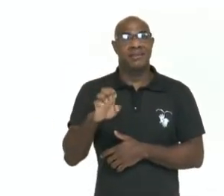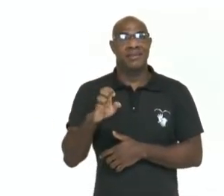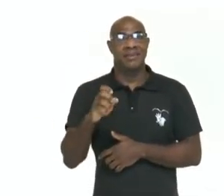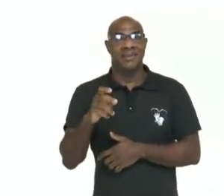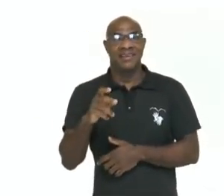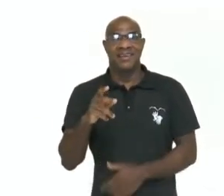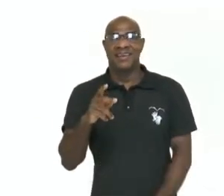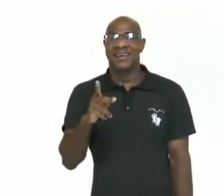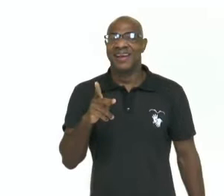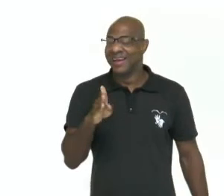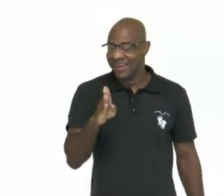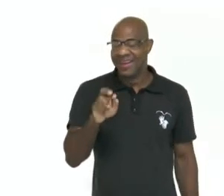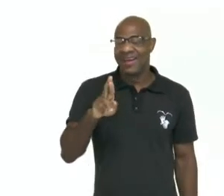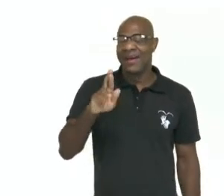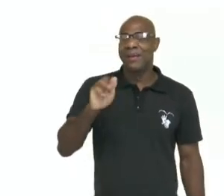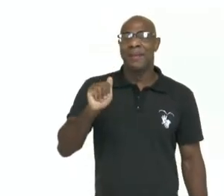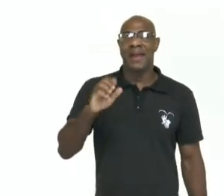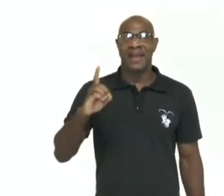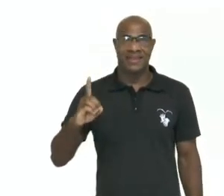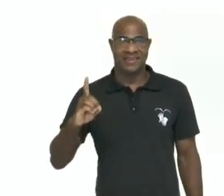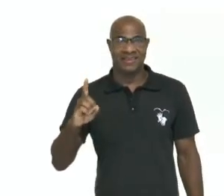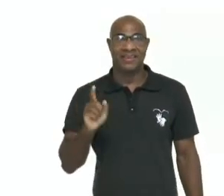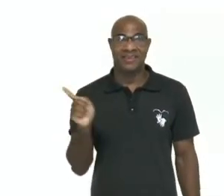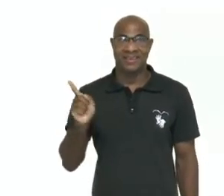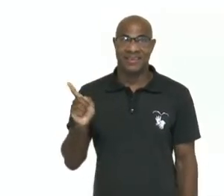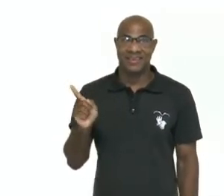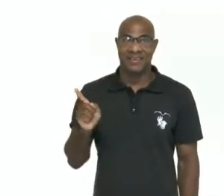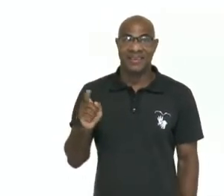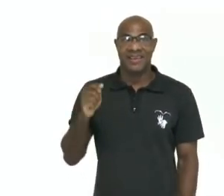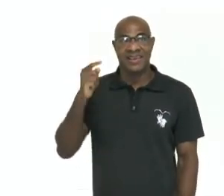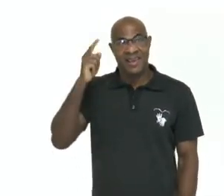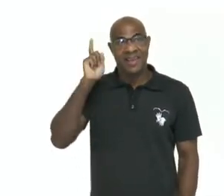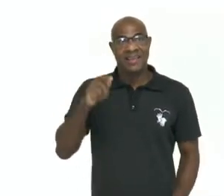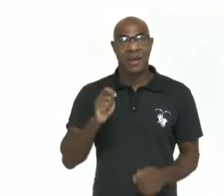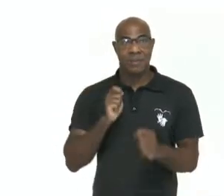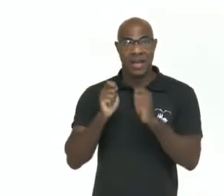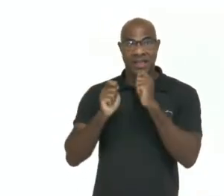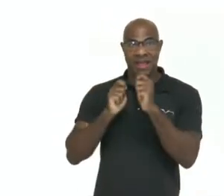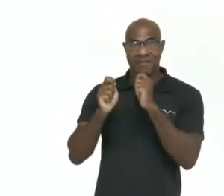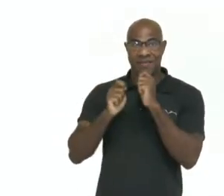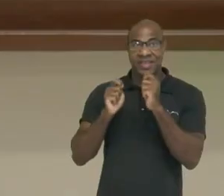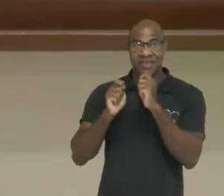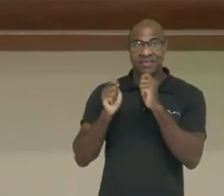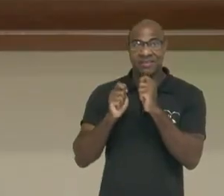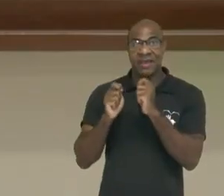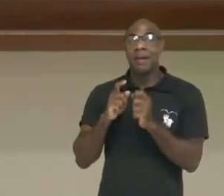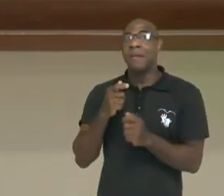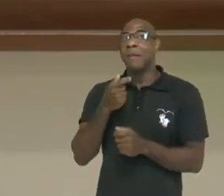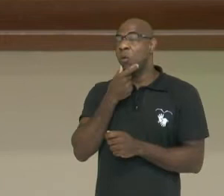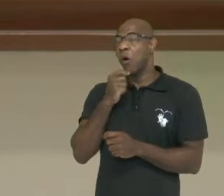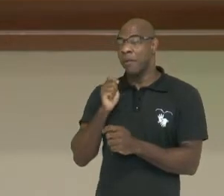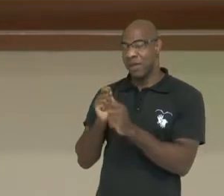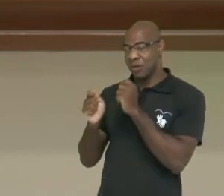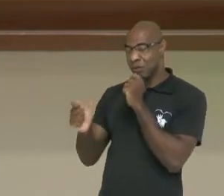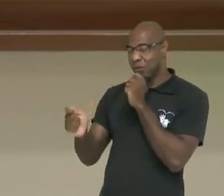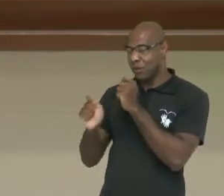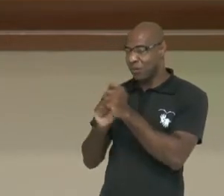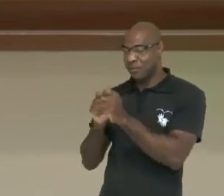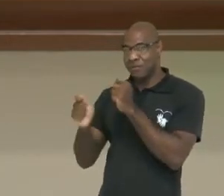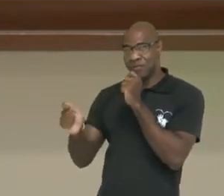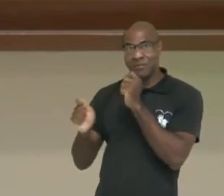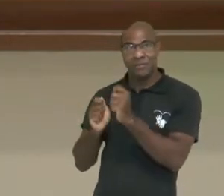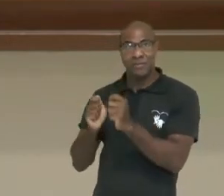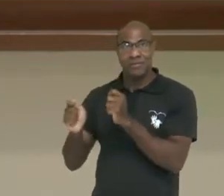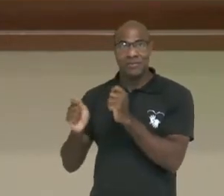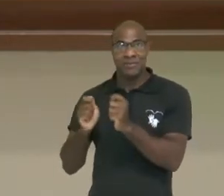que pensa em escrever e dirigir mais filmes no próximo ano. Este outro elemento referencial, essa